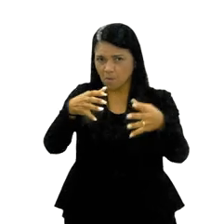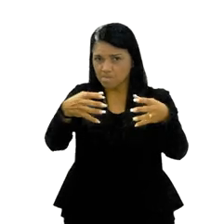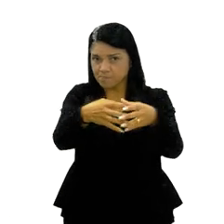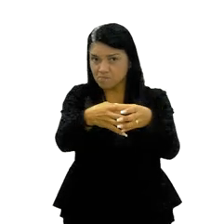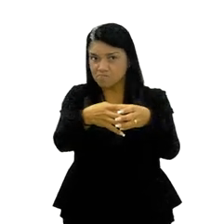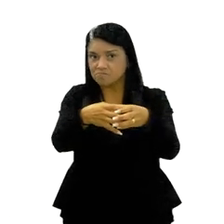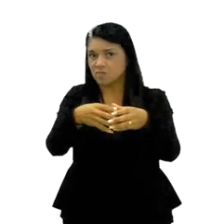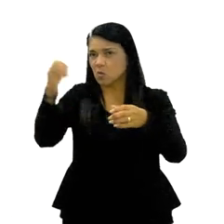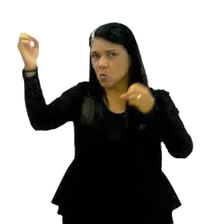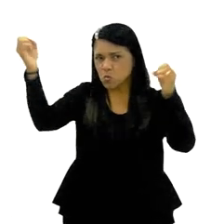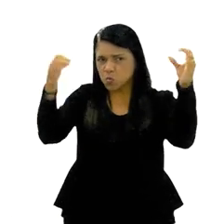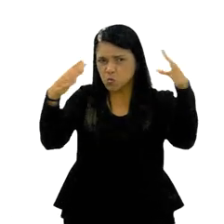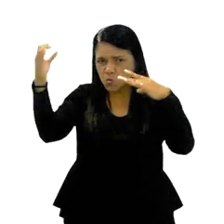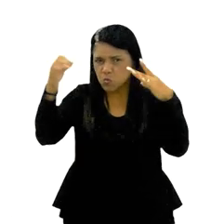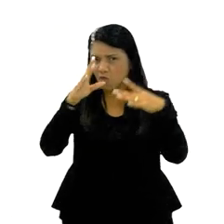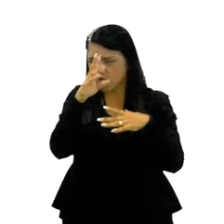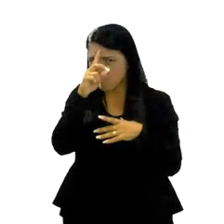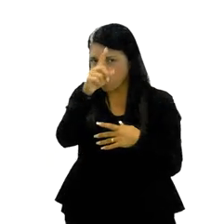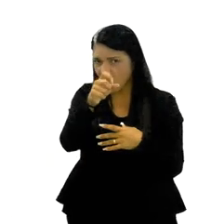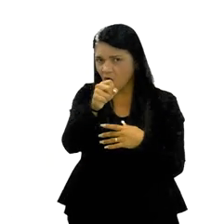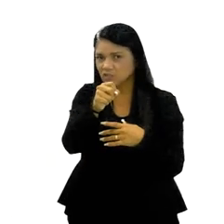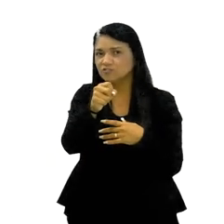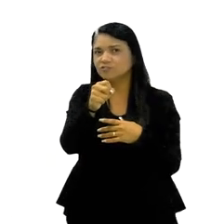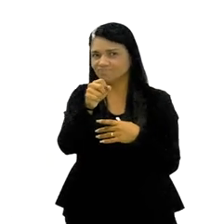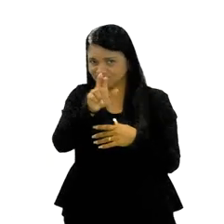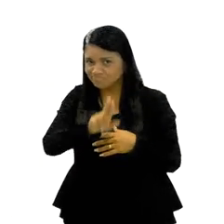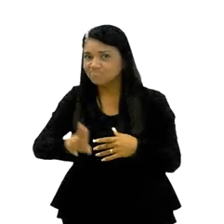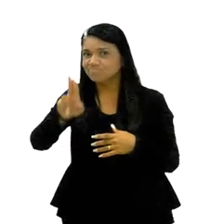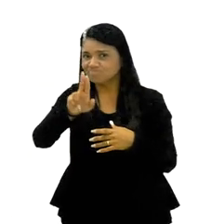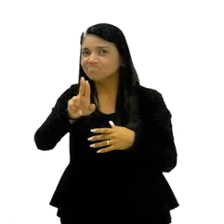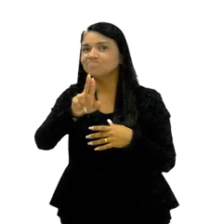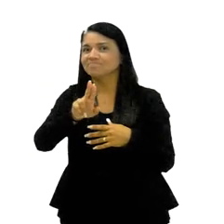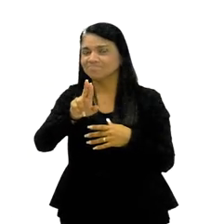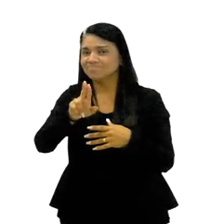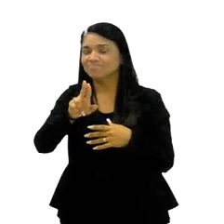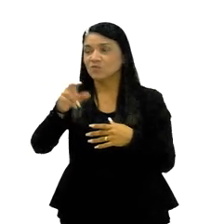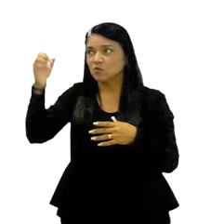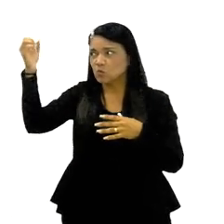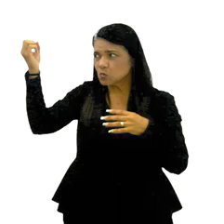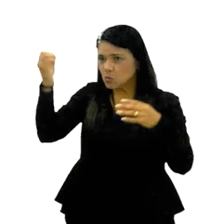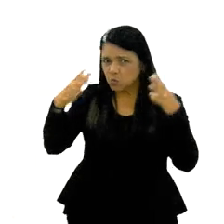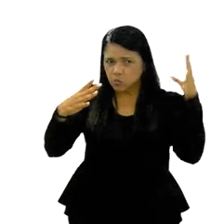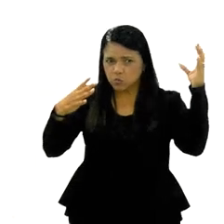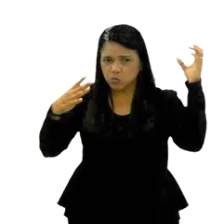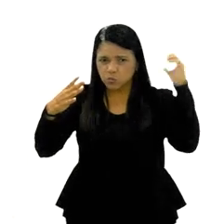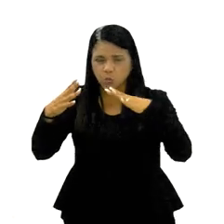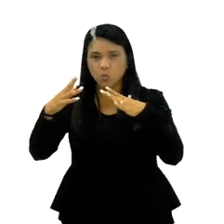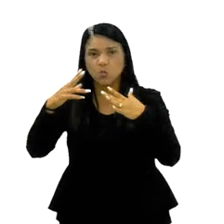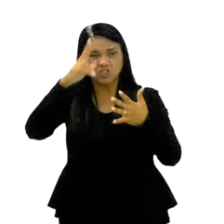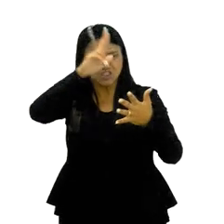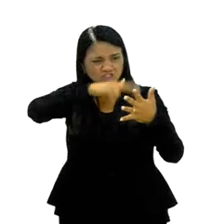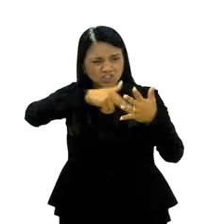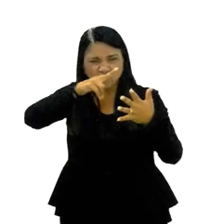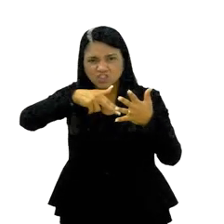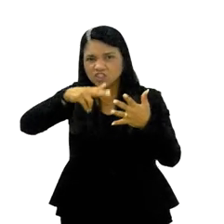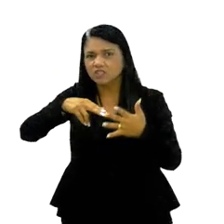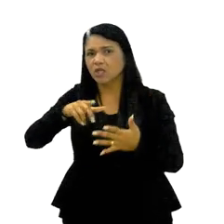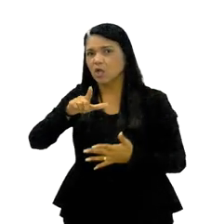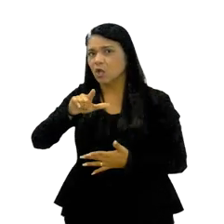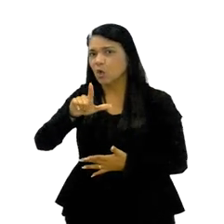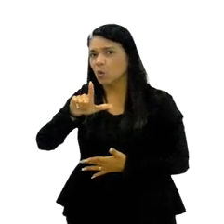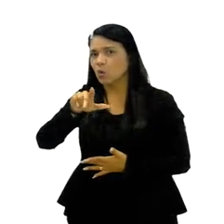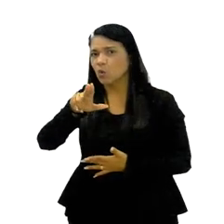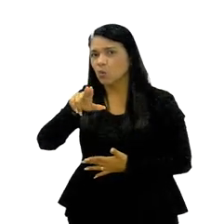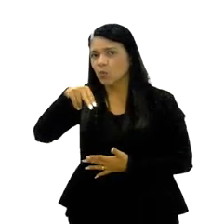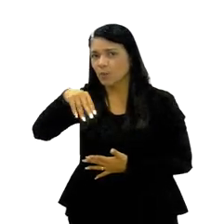primeiro setor muito forte com iluminação. Então foi muito bem utilizado. Porque ele veio realmente batendo nessa tecla do luminoso, do luminoso. Tanto que nós